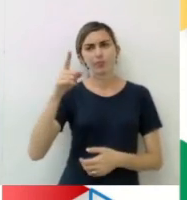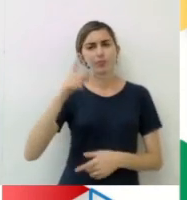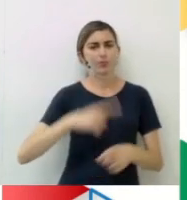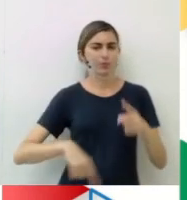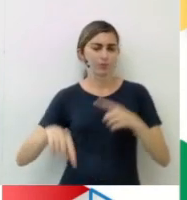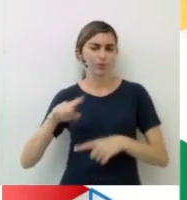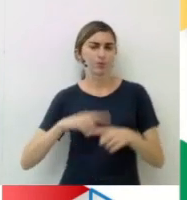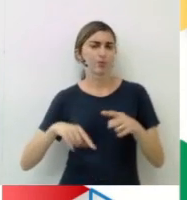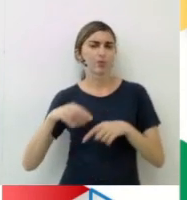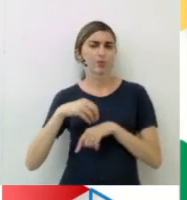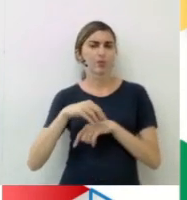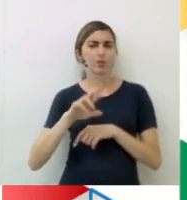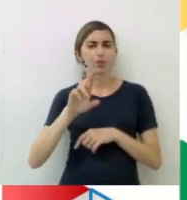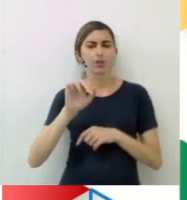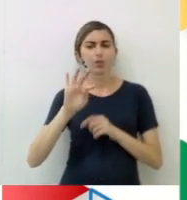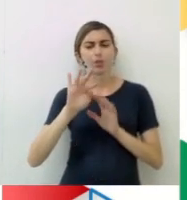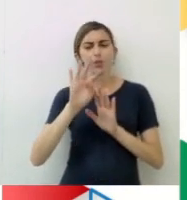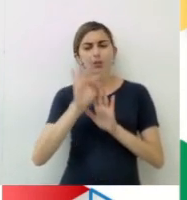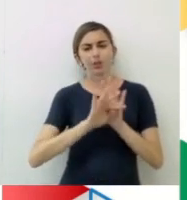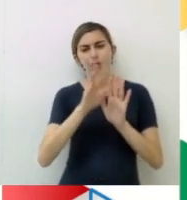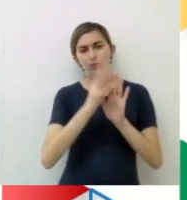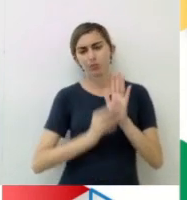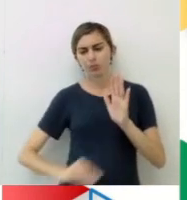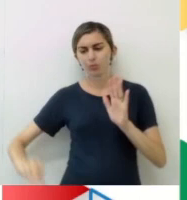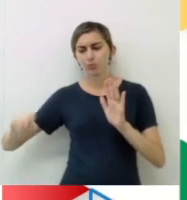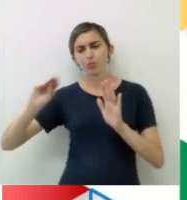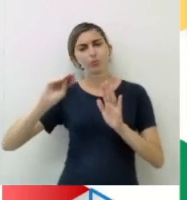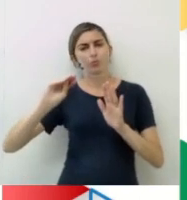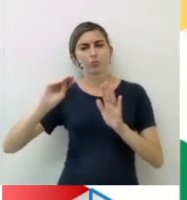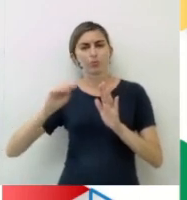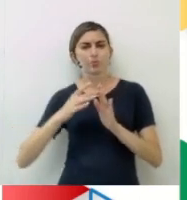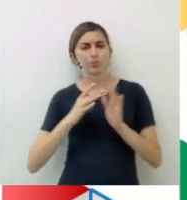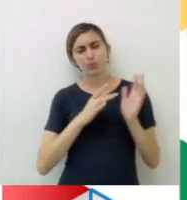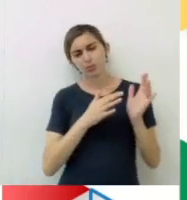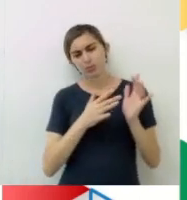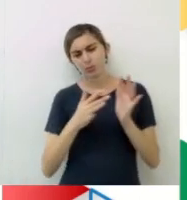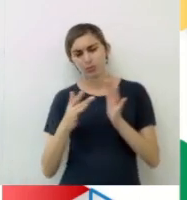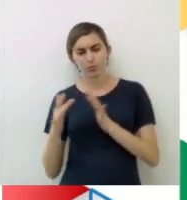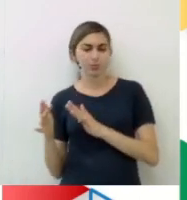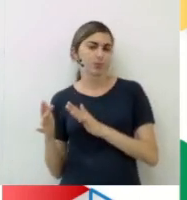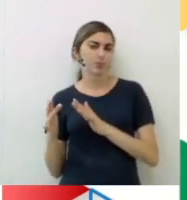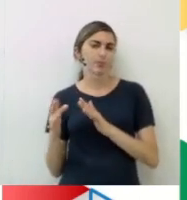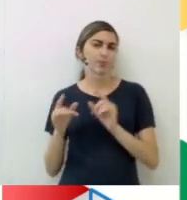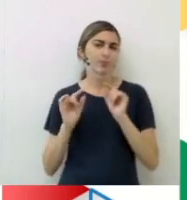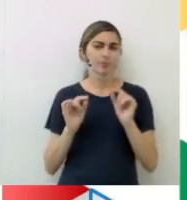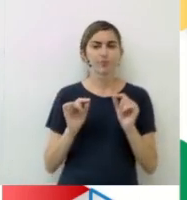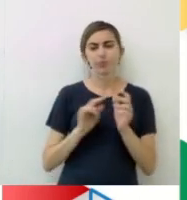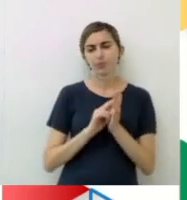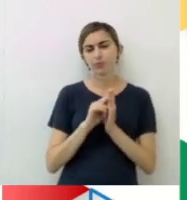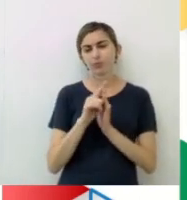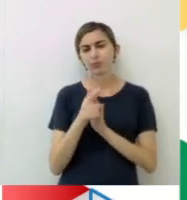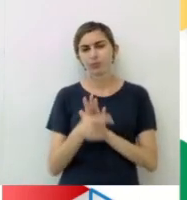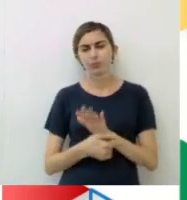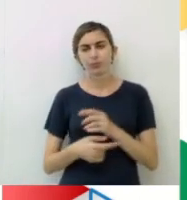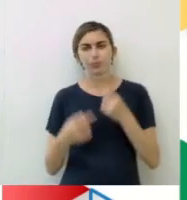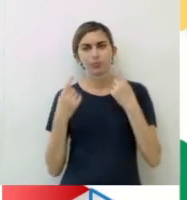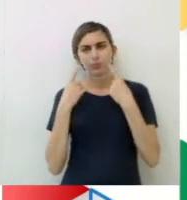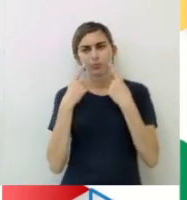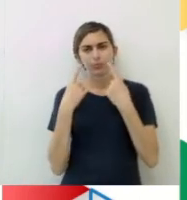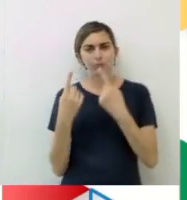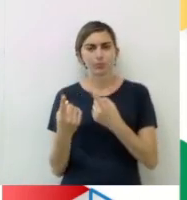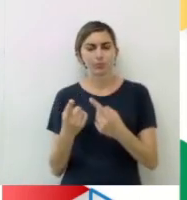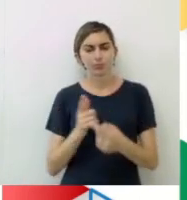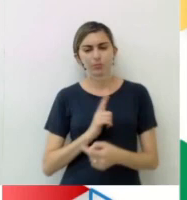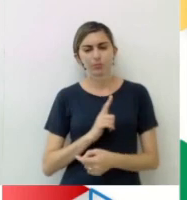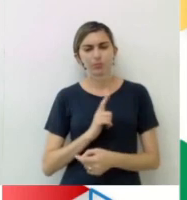trago para vocês retextualização. Já que nós fizemos um passeio breve sobre os gêneros, olhando para mim, nós